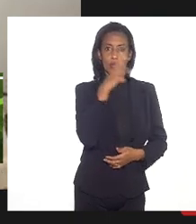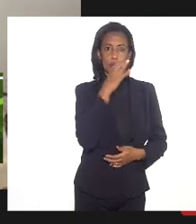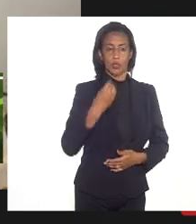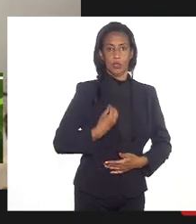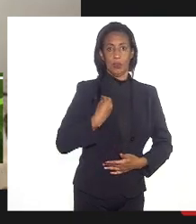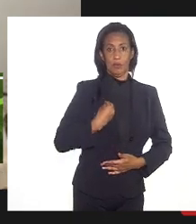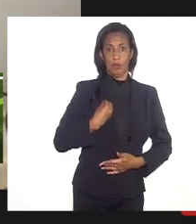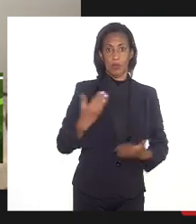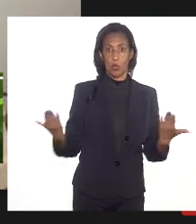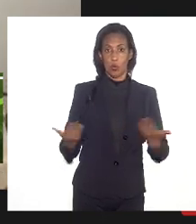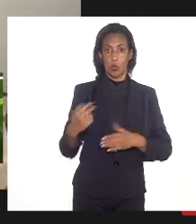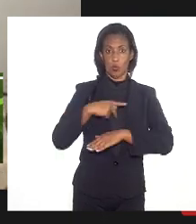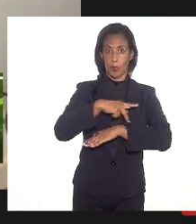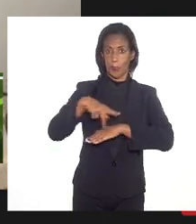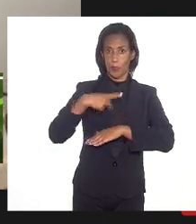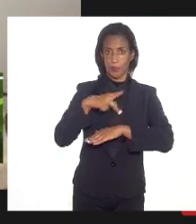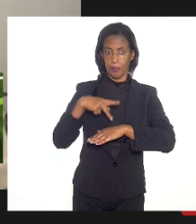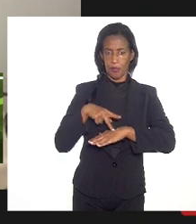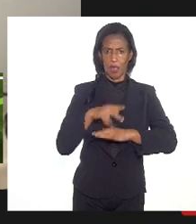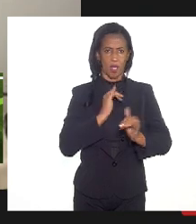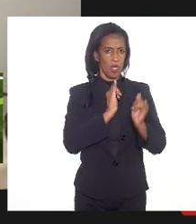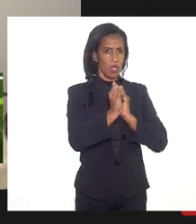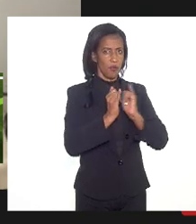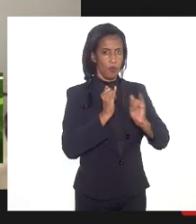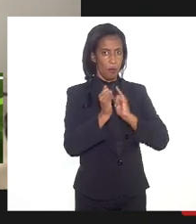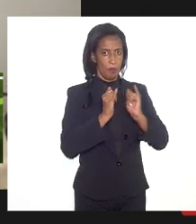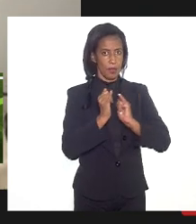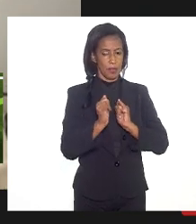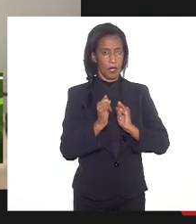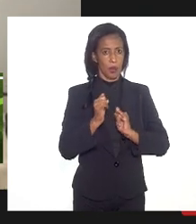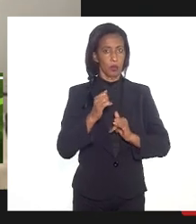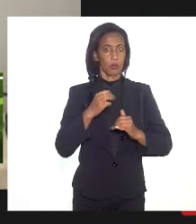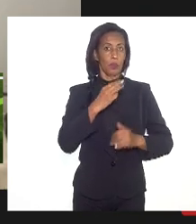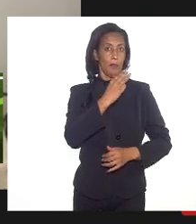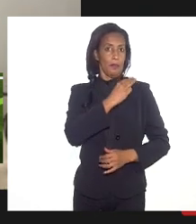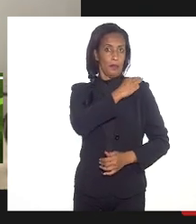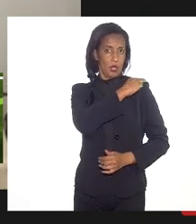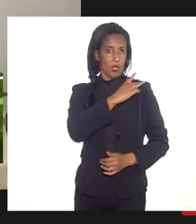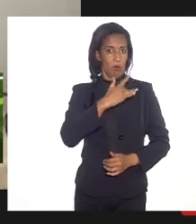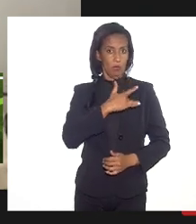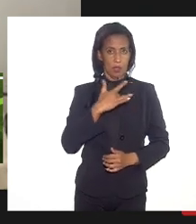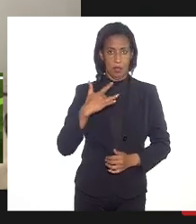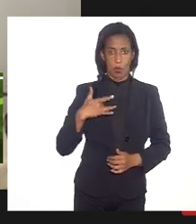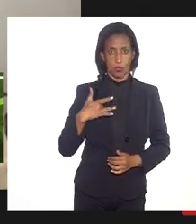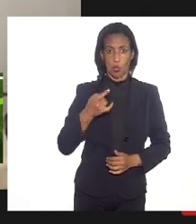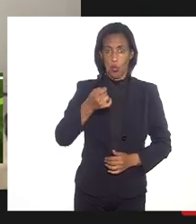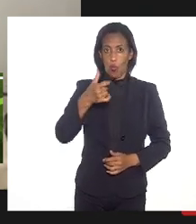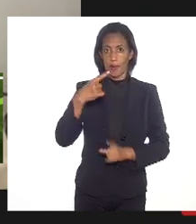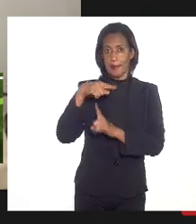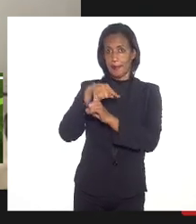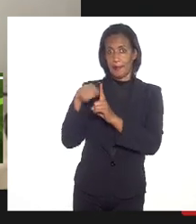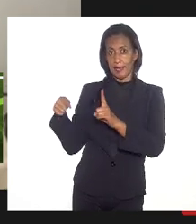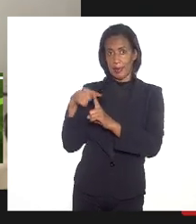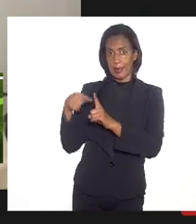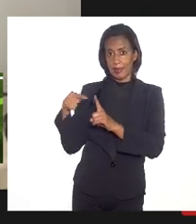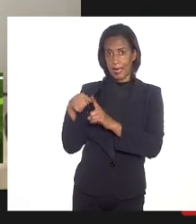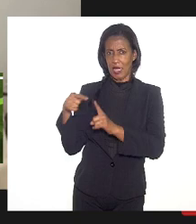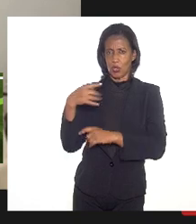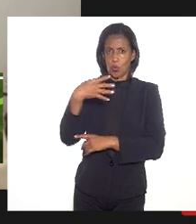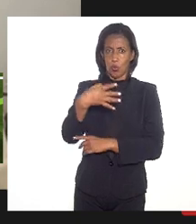vivemos no país. Dados do Ministério da Saúde mostram que antes da pandemia, quase metade, ou